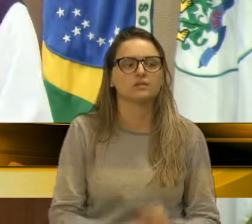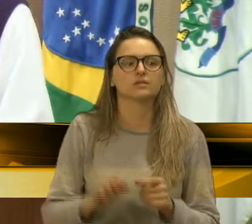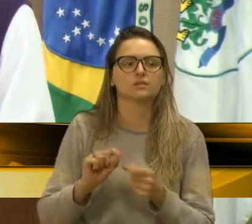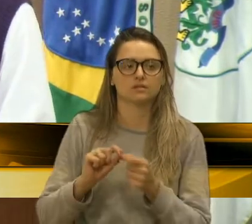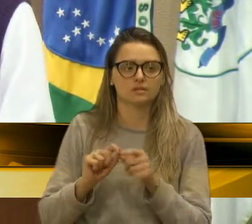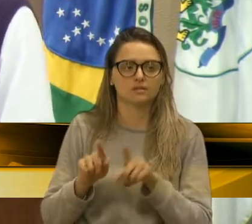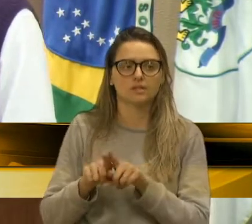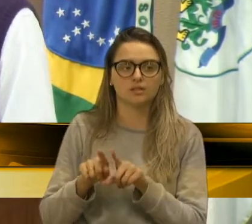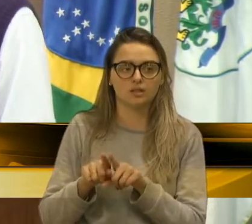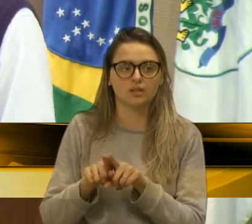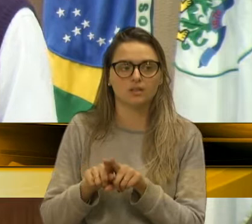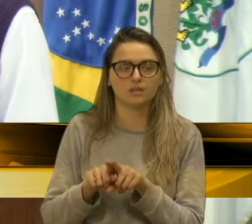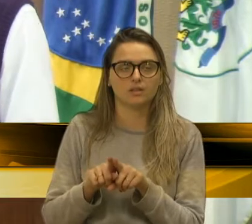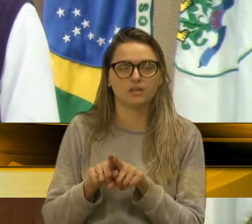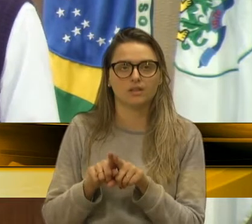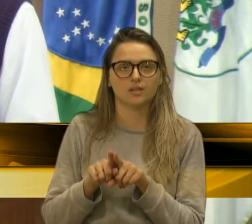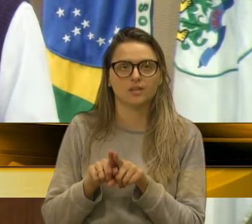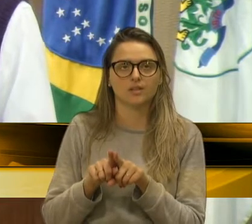local.